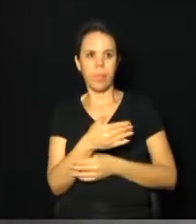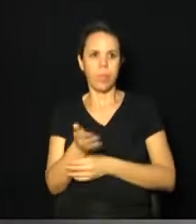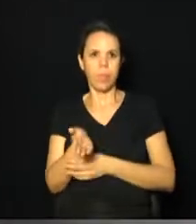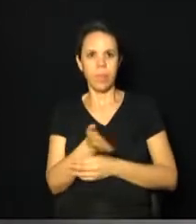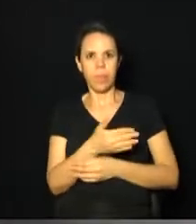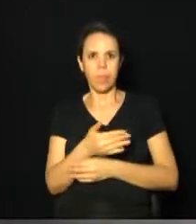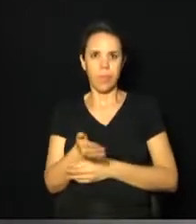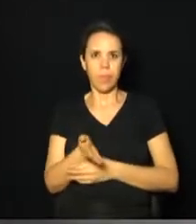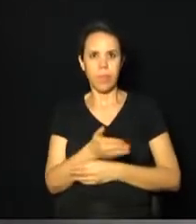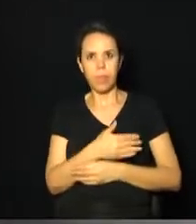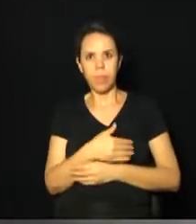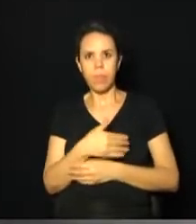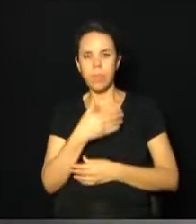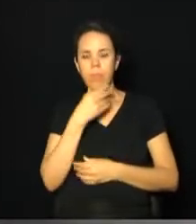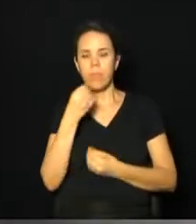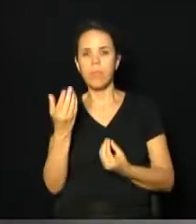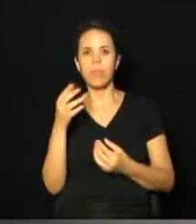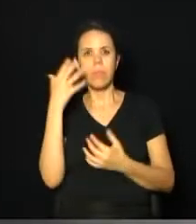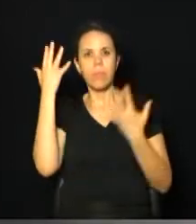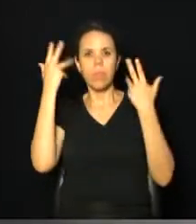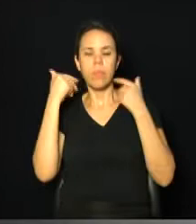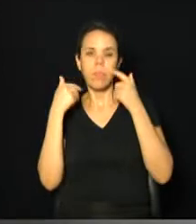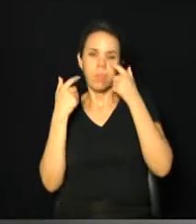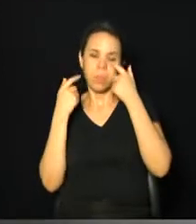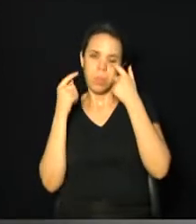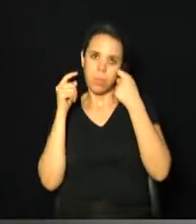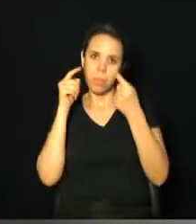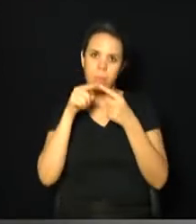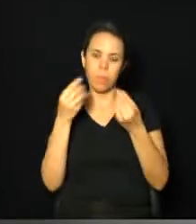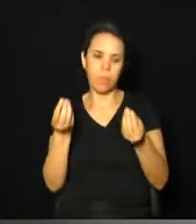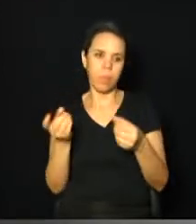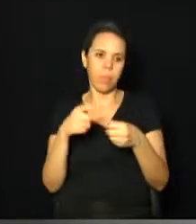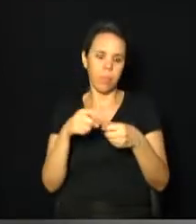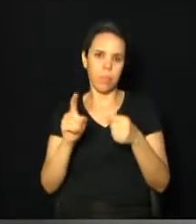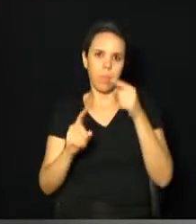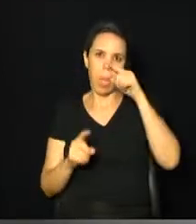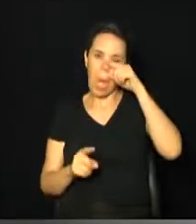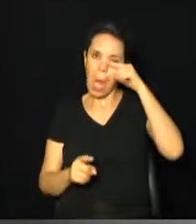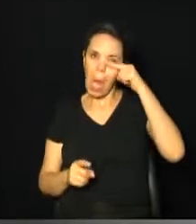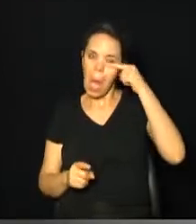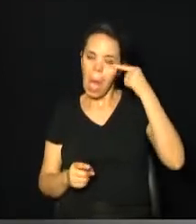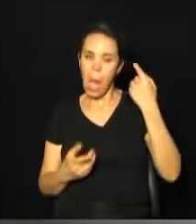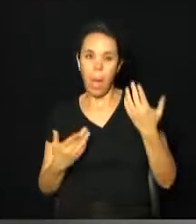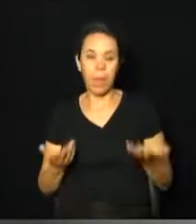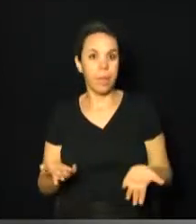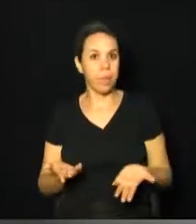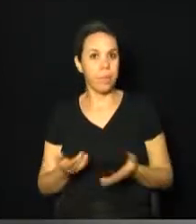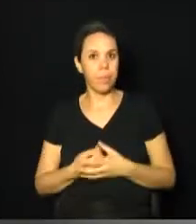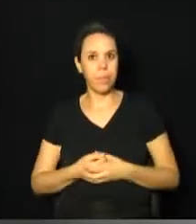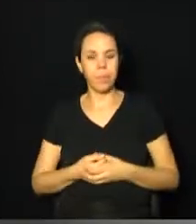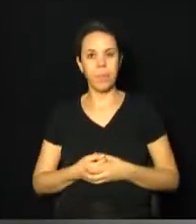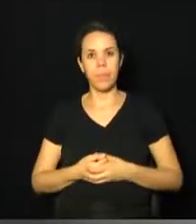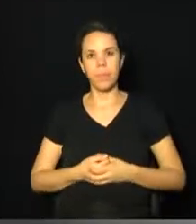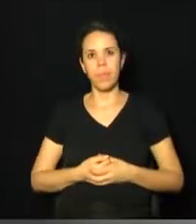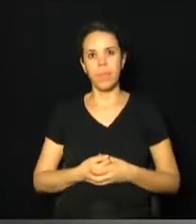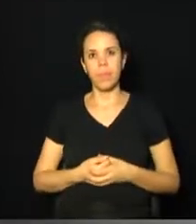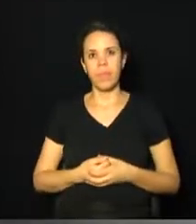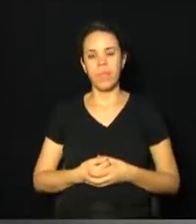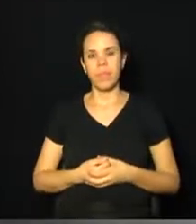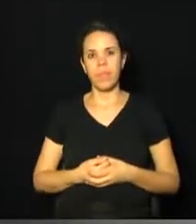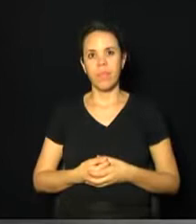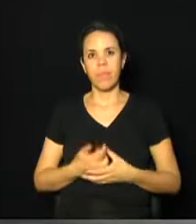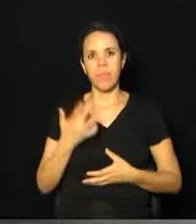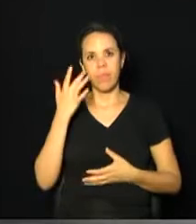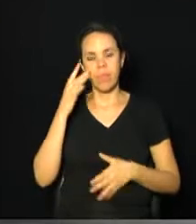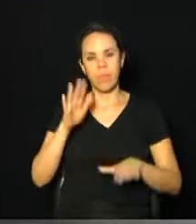Eu não sei qual que seria a intenção dele, e ele não queria devolver, não. Mas eu acho que a